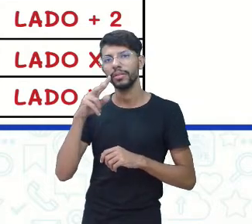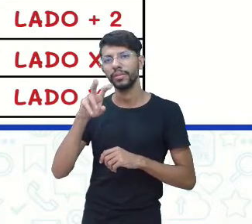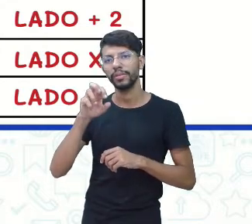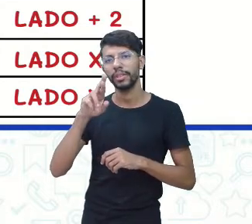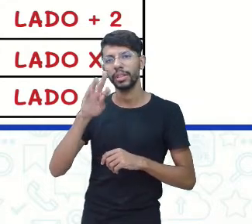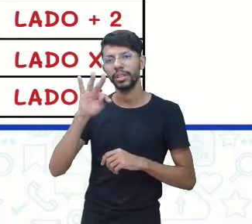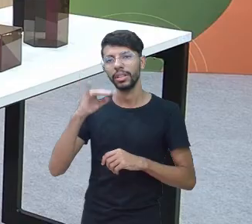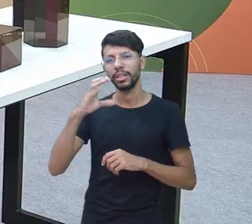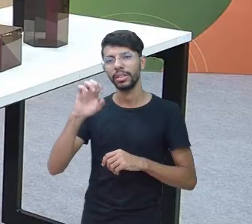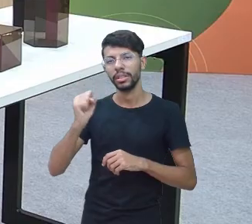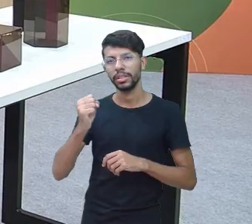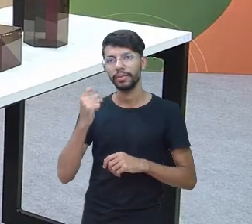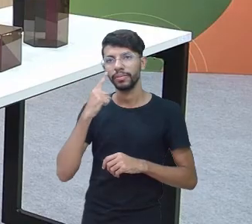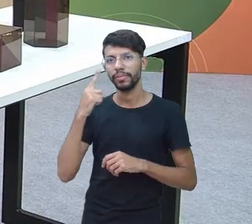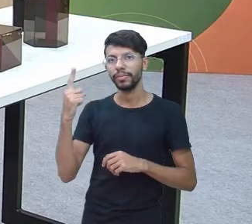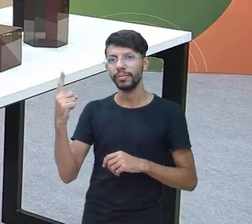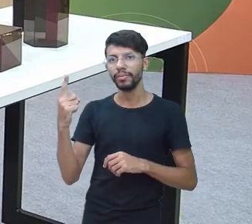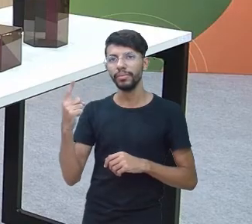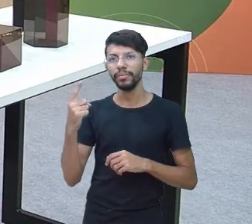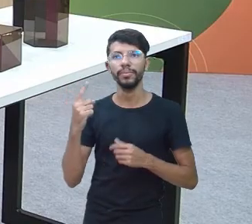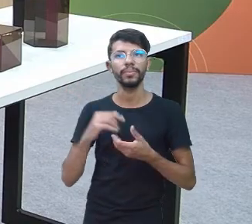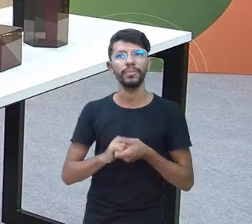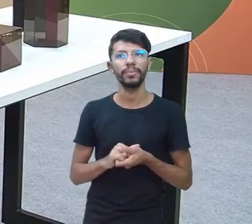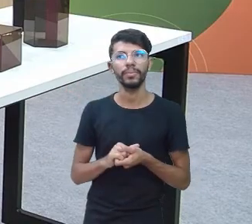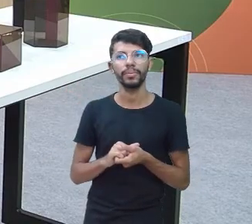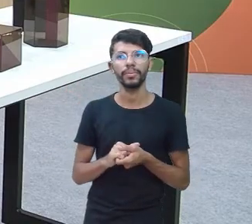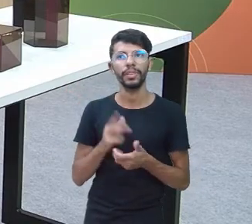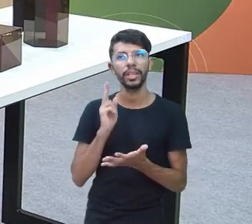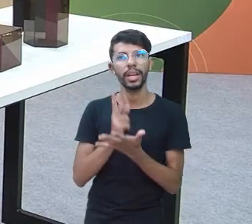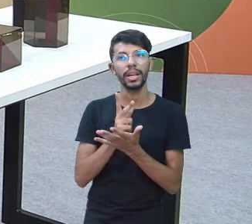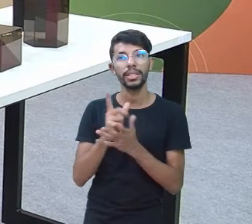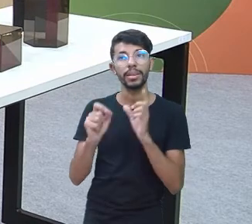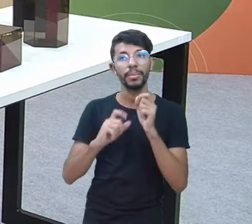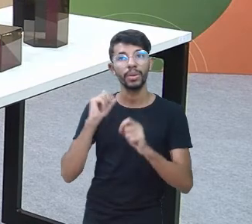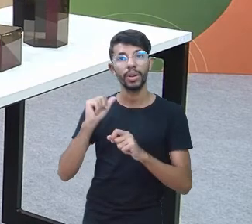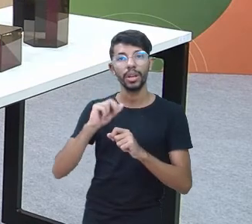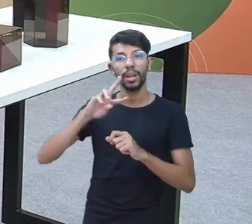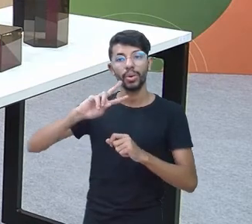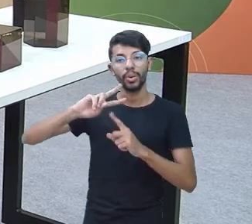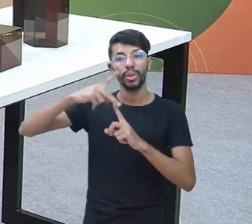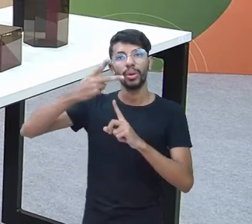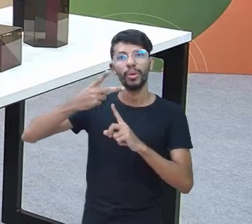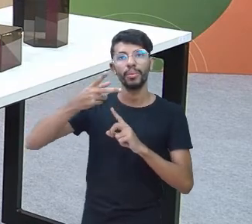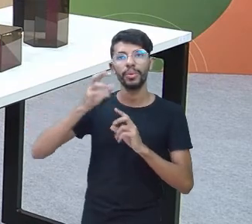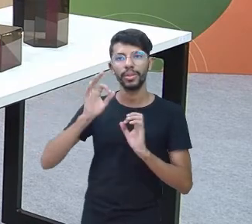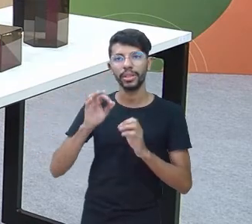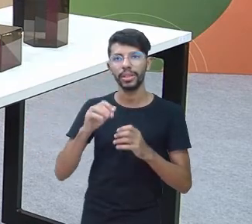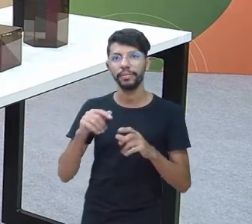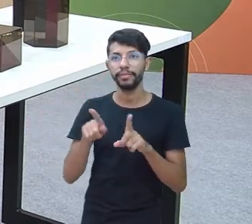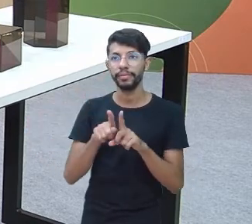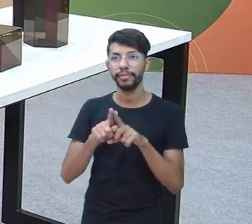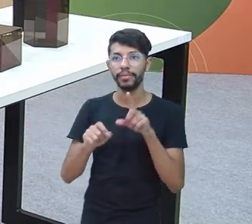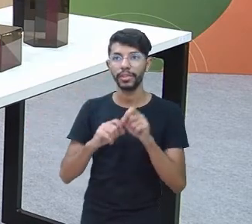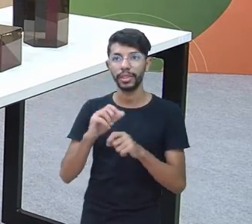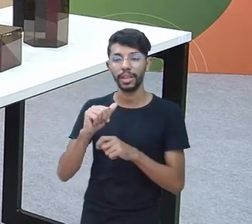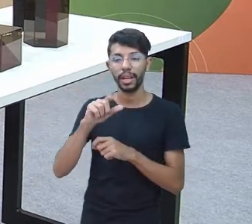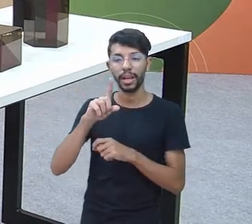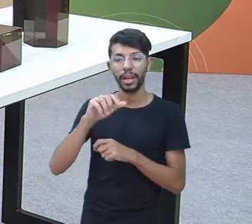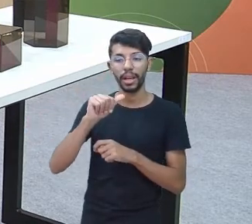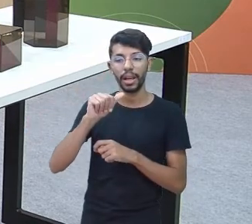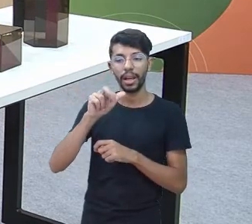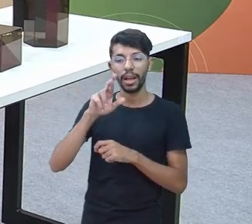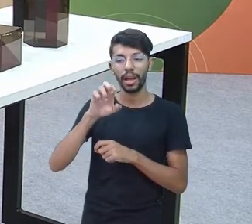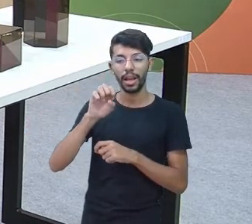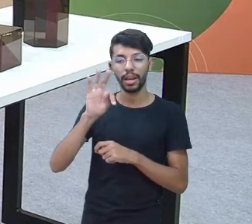6 vértices. 4 lados, 8 vértices. Tá vendo? Sempre o dobro, né? E se a gente observar as arestas vão